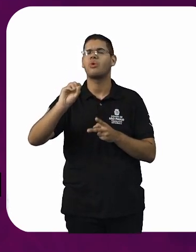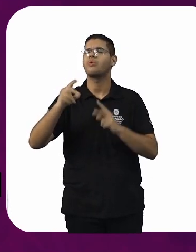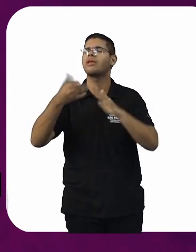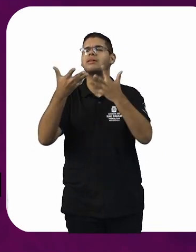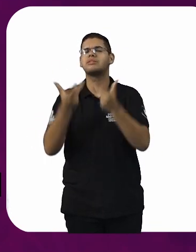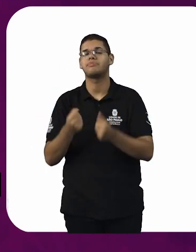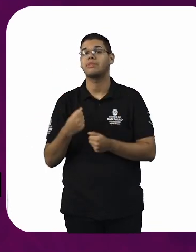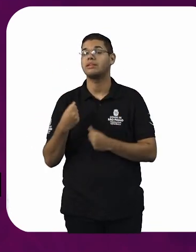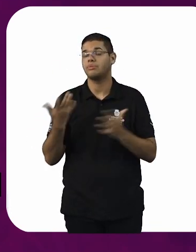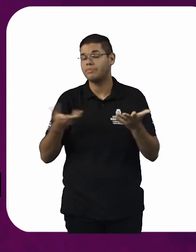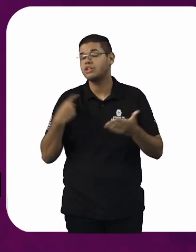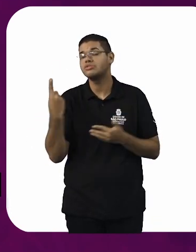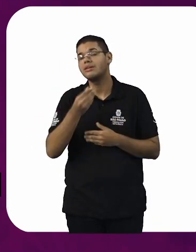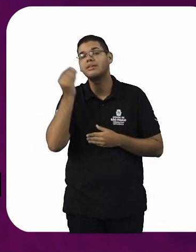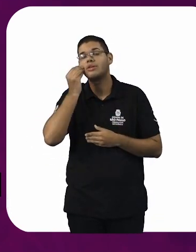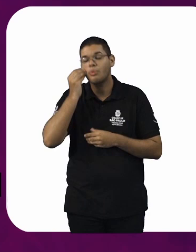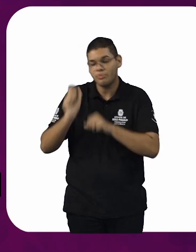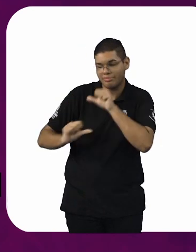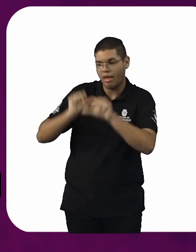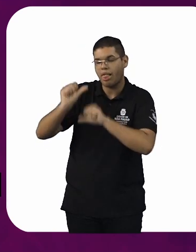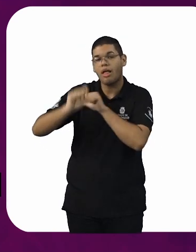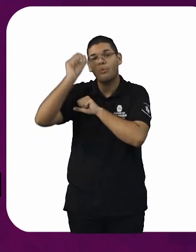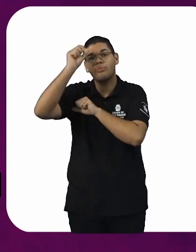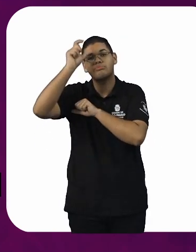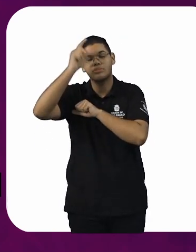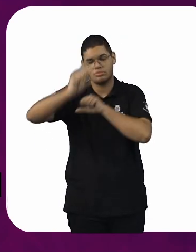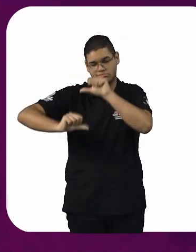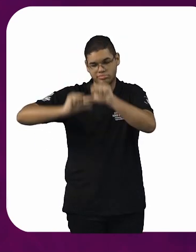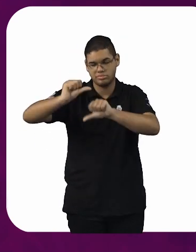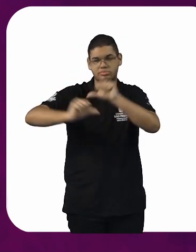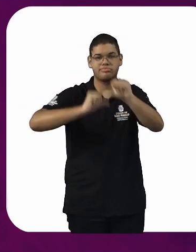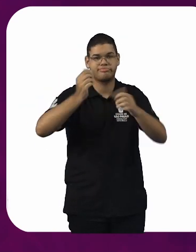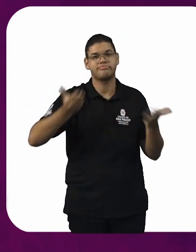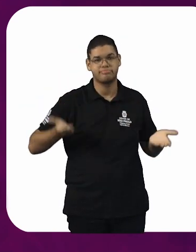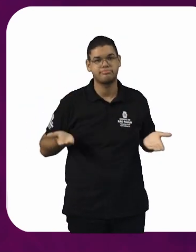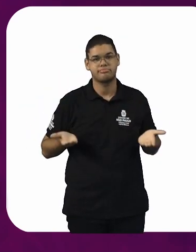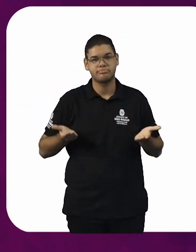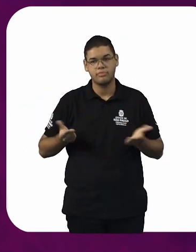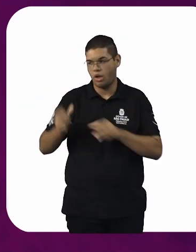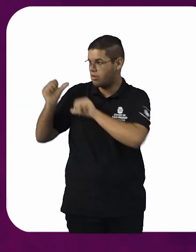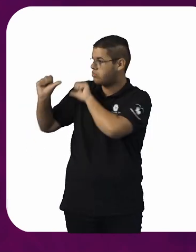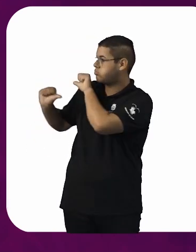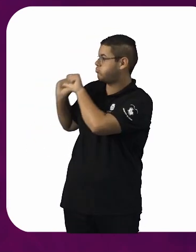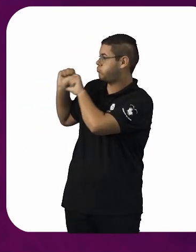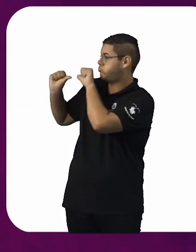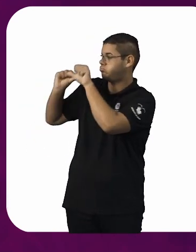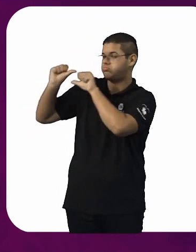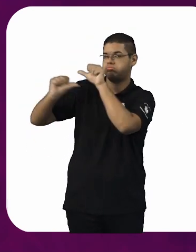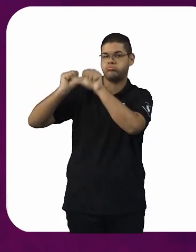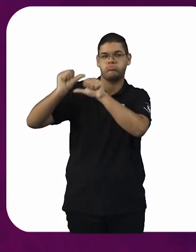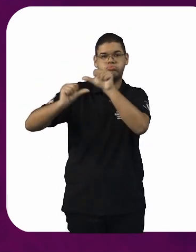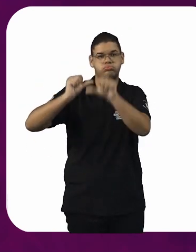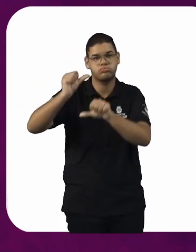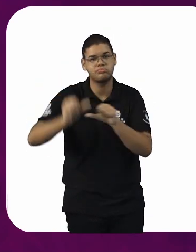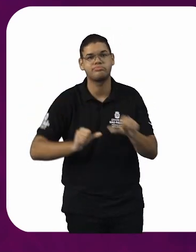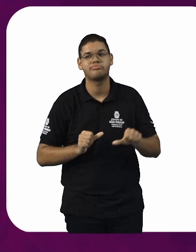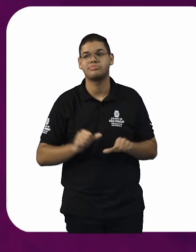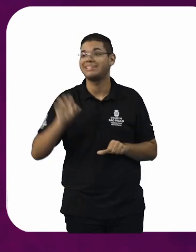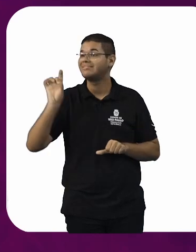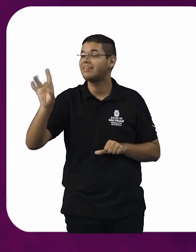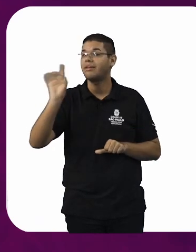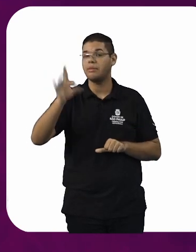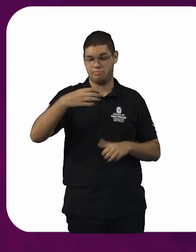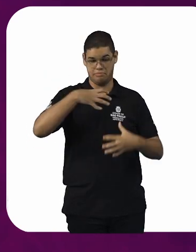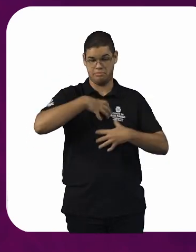da organização. E, automaticamente, mudando o microcosmo de cada um dos